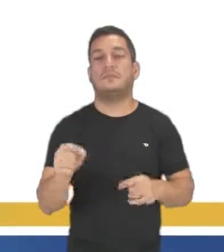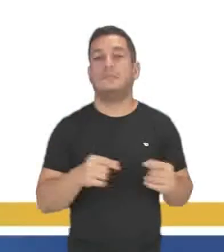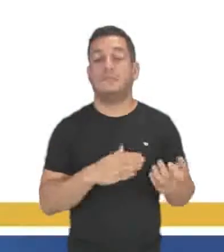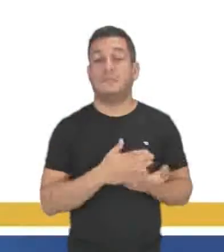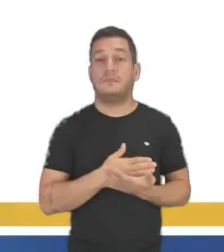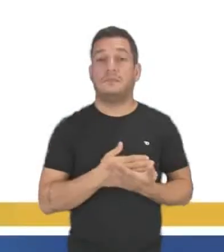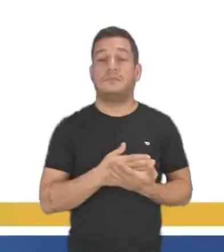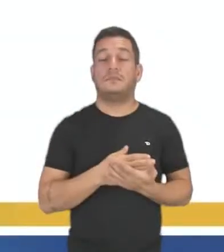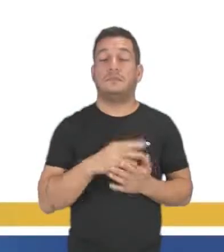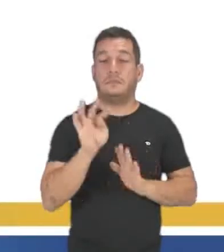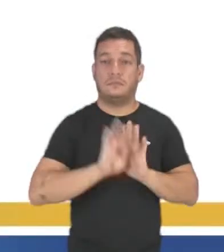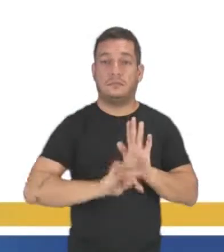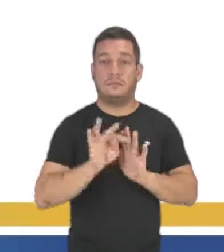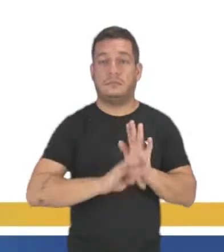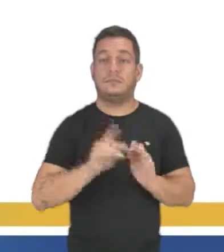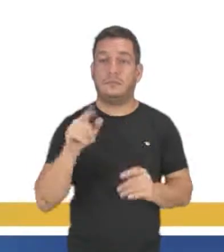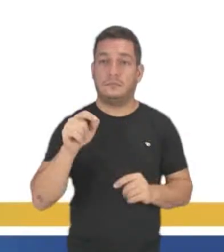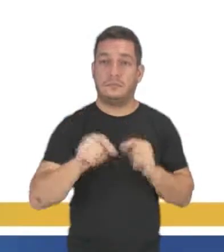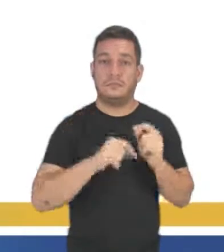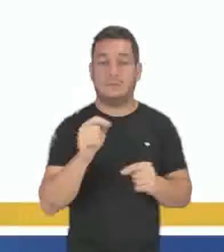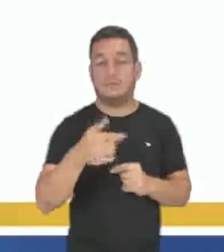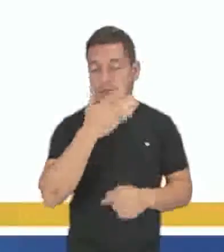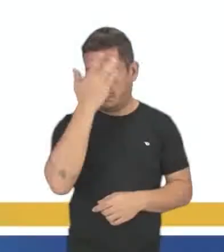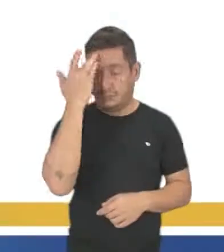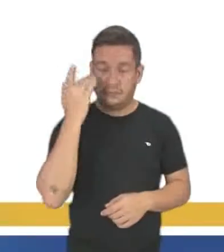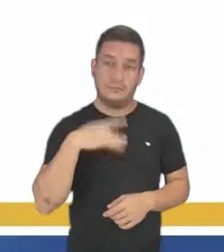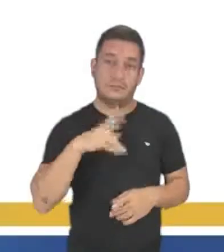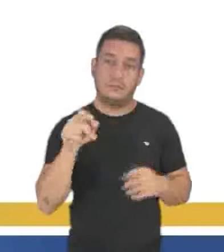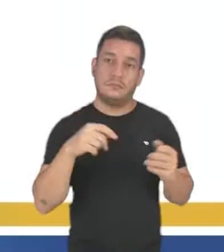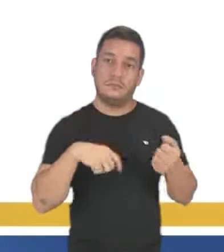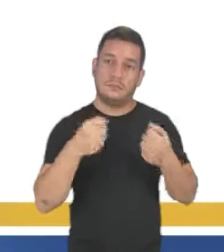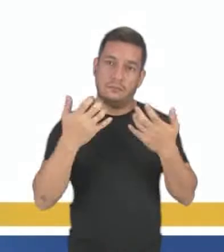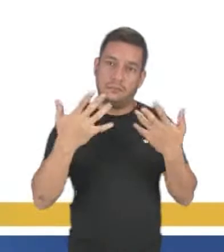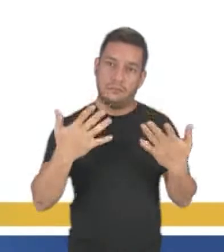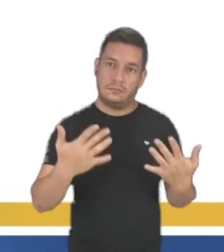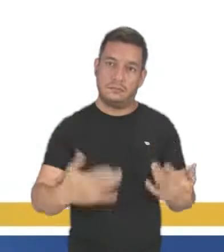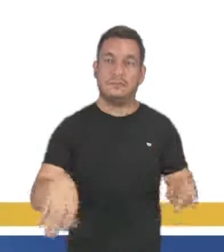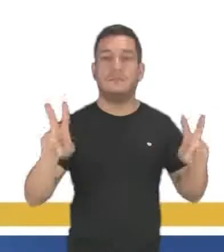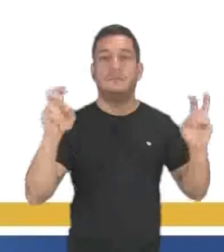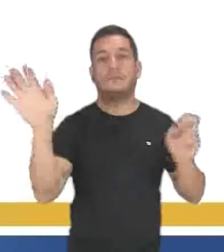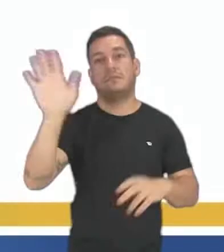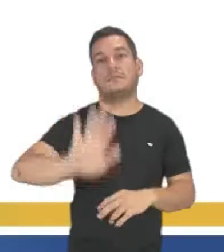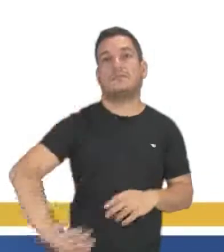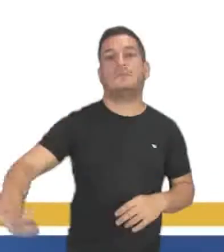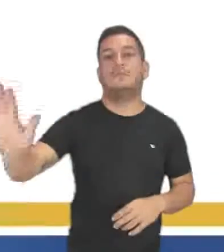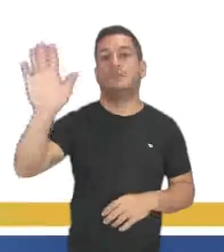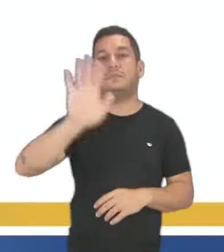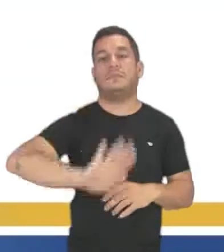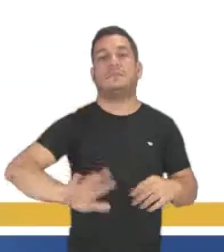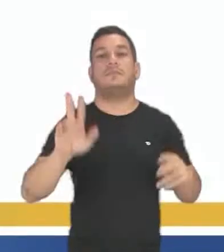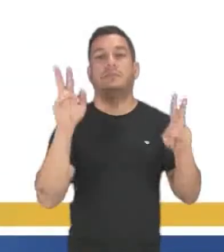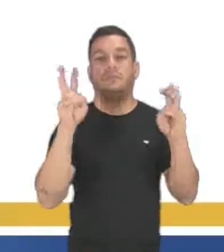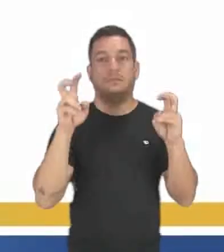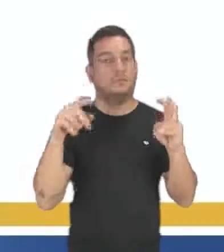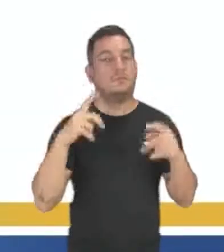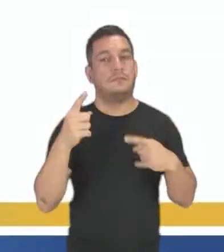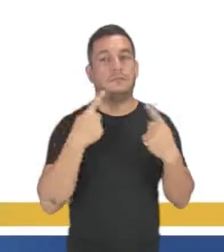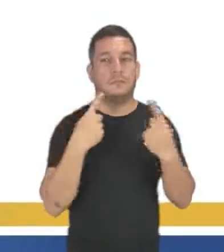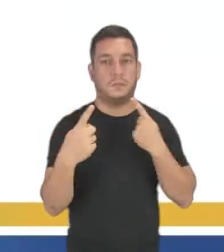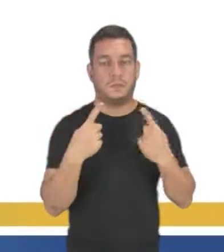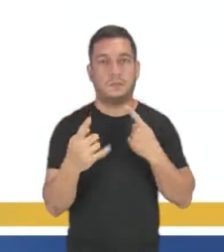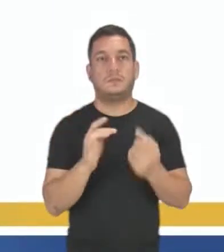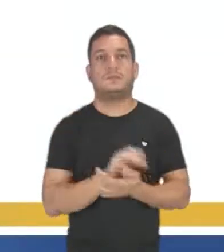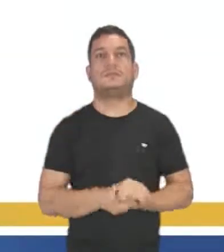do texto. É ali que o articulista vai explanar o tema de uma forma geral sobre o assunto que vai